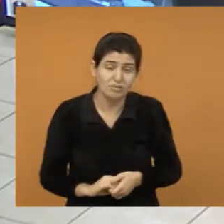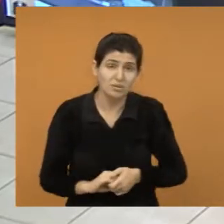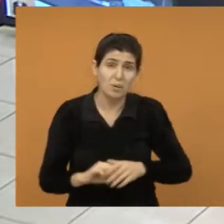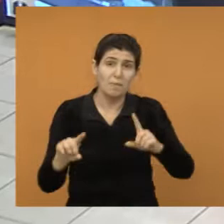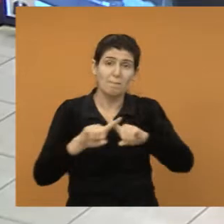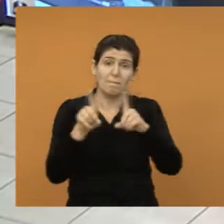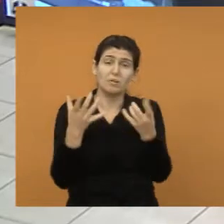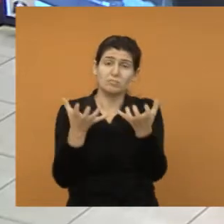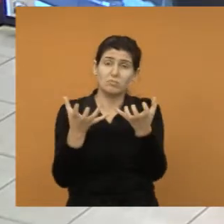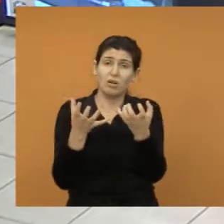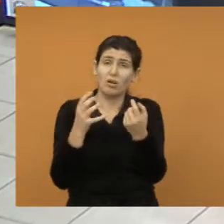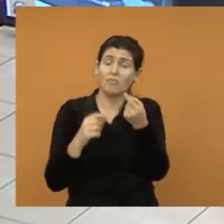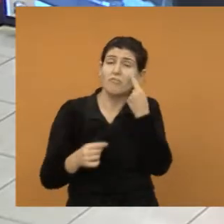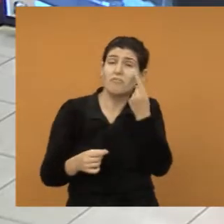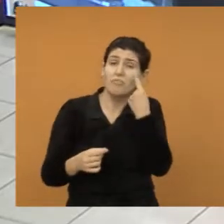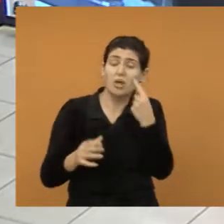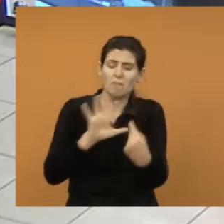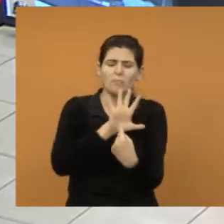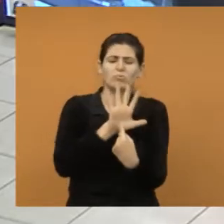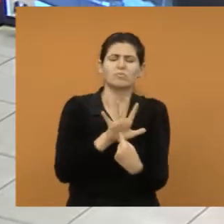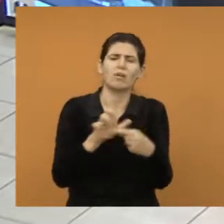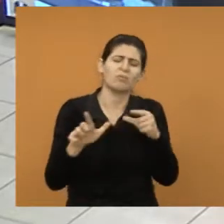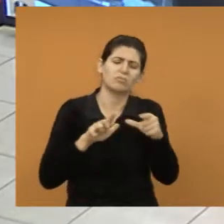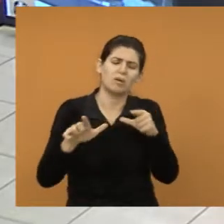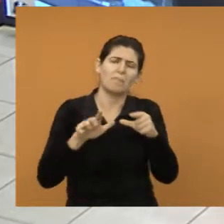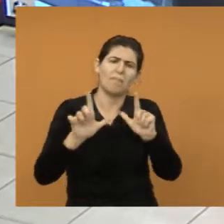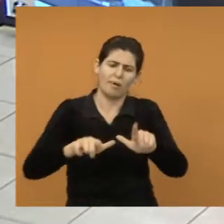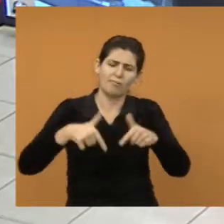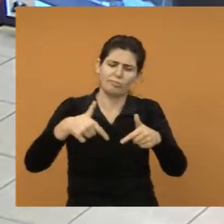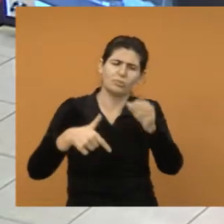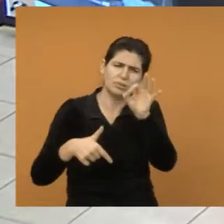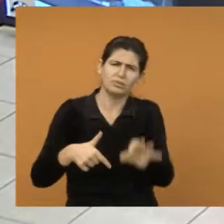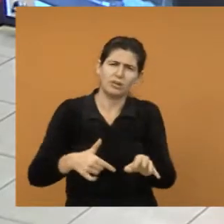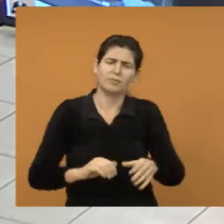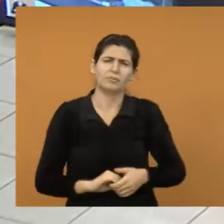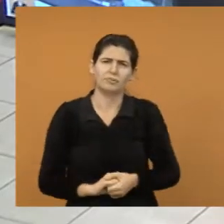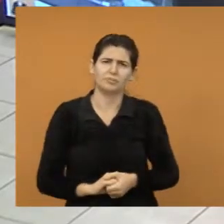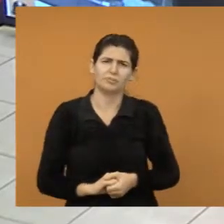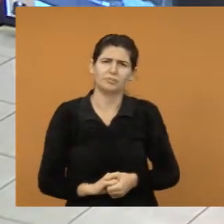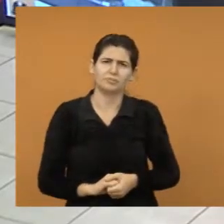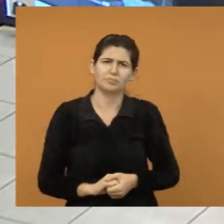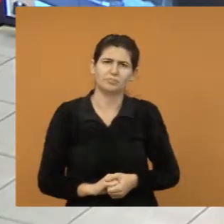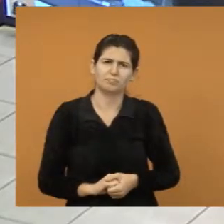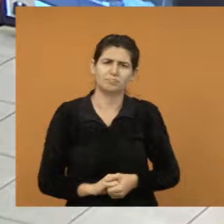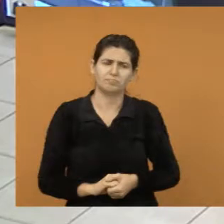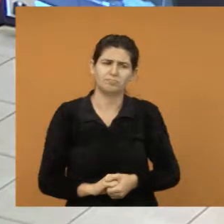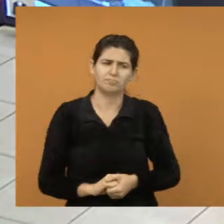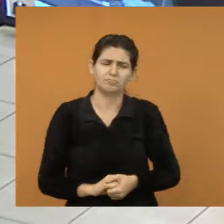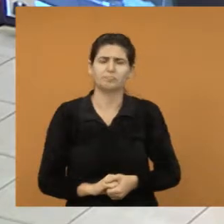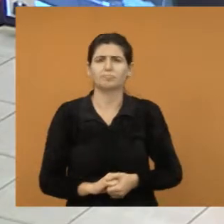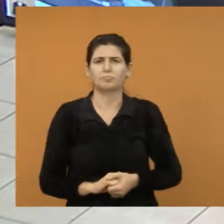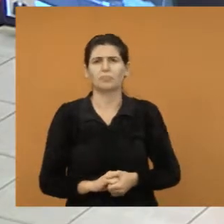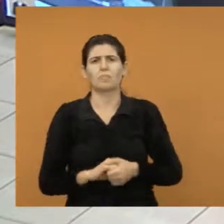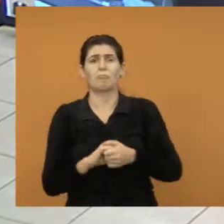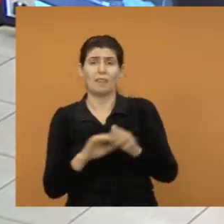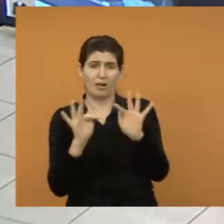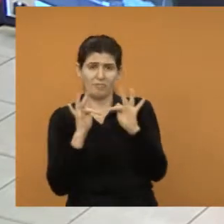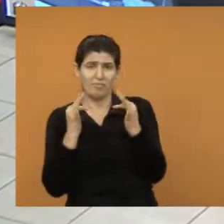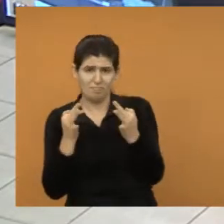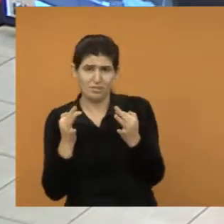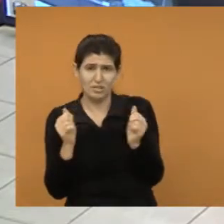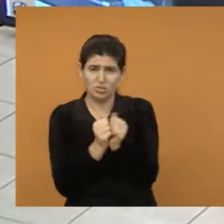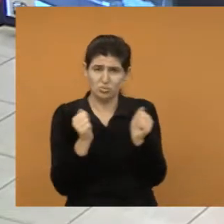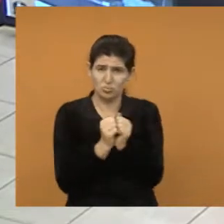Quero ver mostrar com trabalho aí, e infelizmente esse cidadão não mostrou com todo esse tempo que ele e a família dele estão na